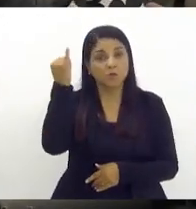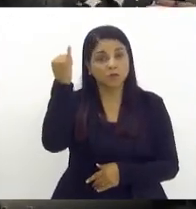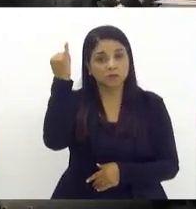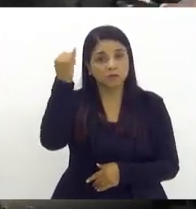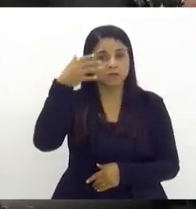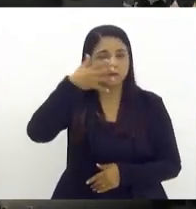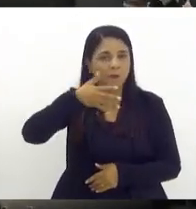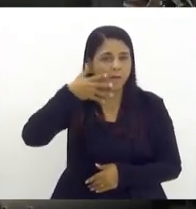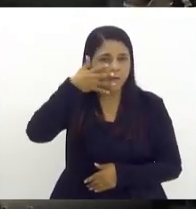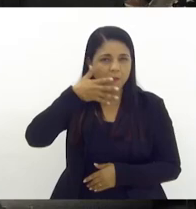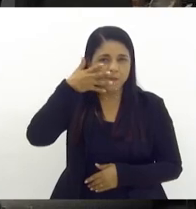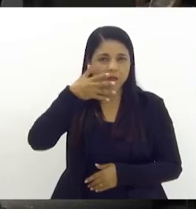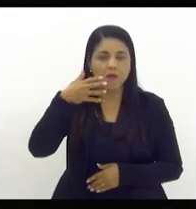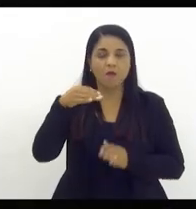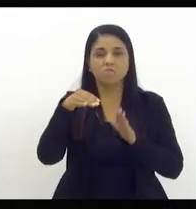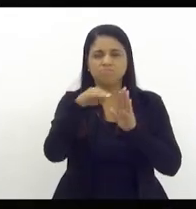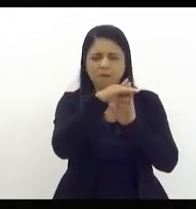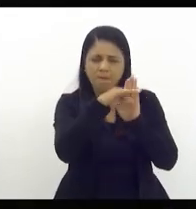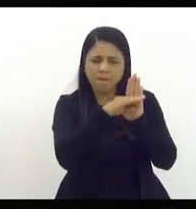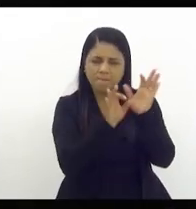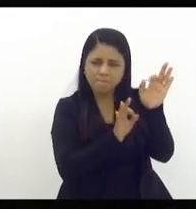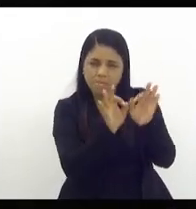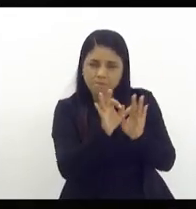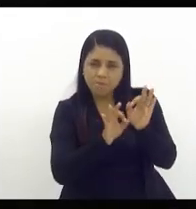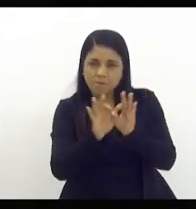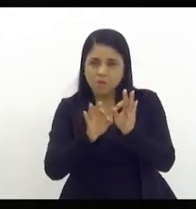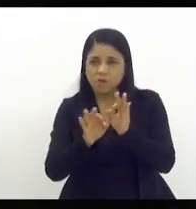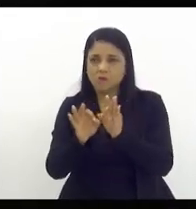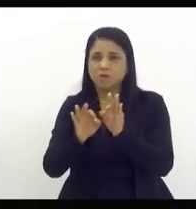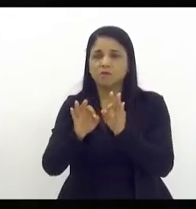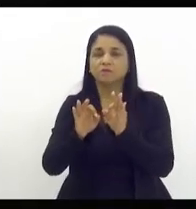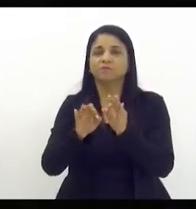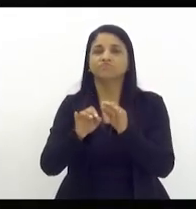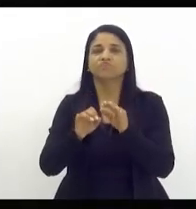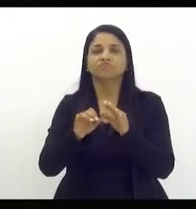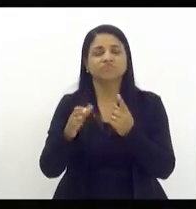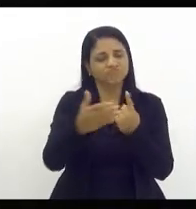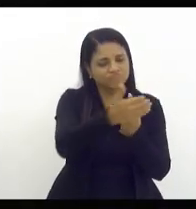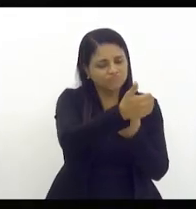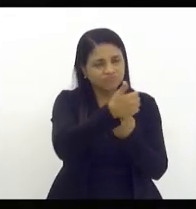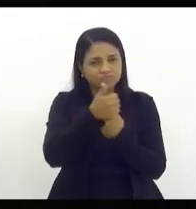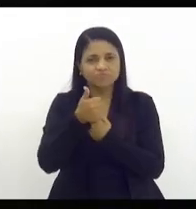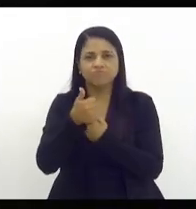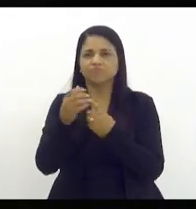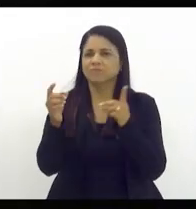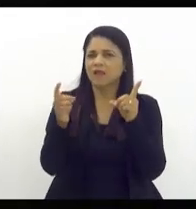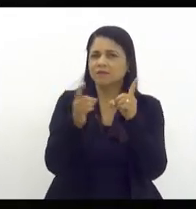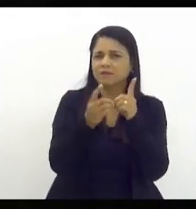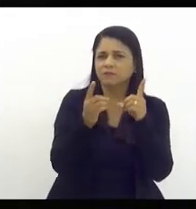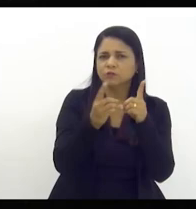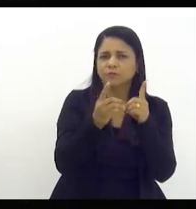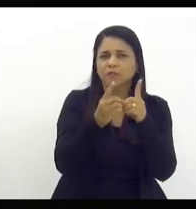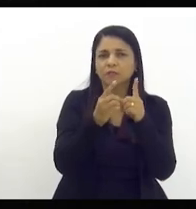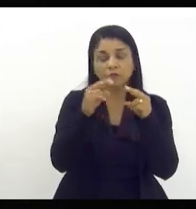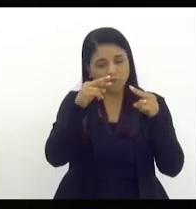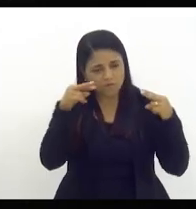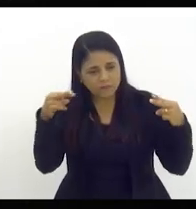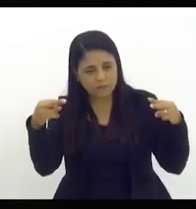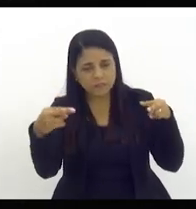termos um programa que possa dar, prestar atendimento, acolhimento e também visando